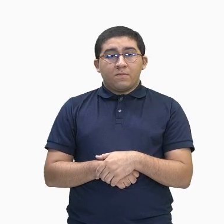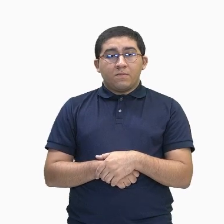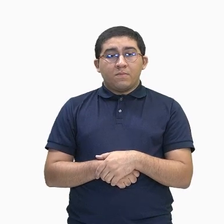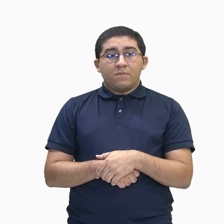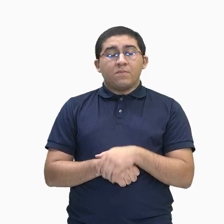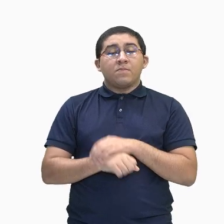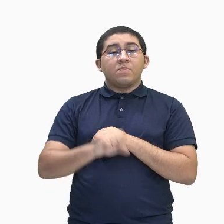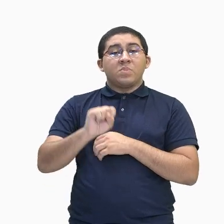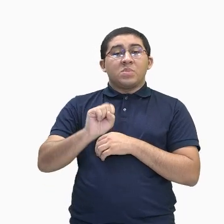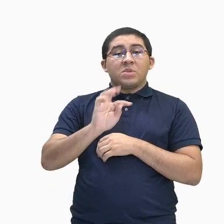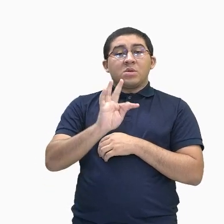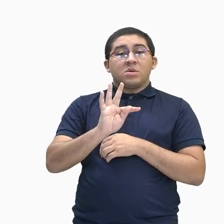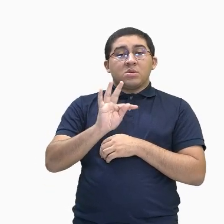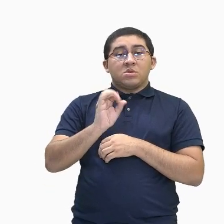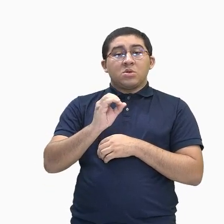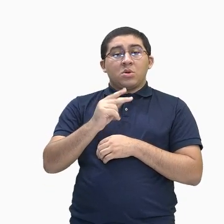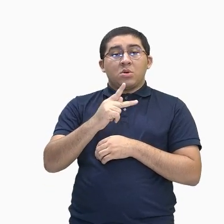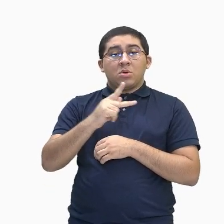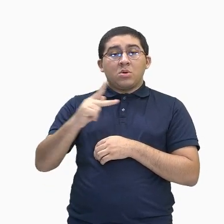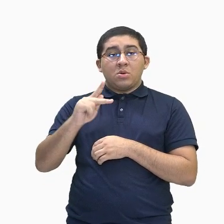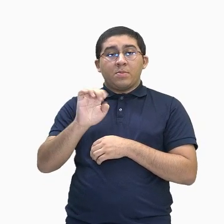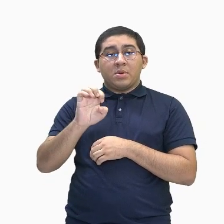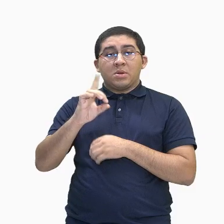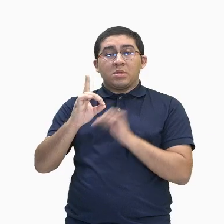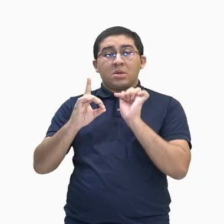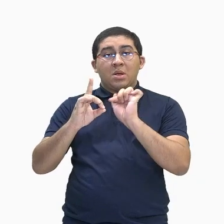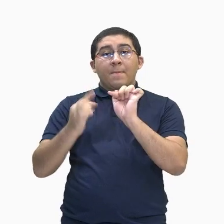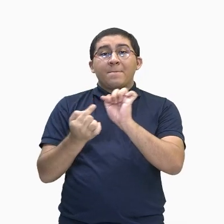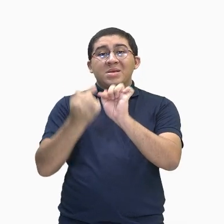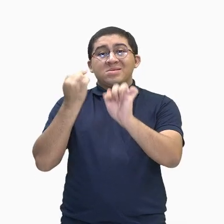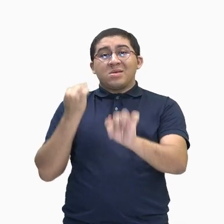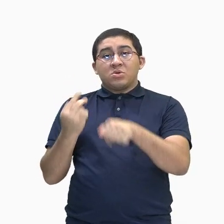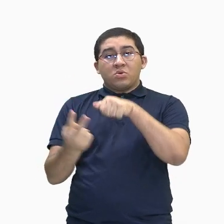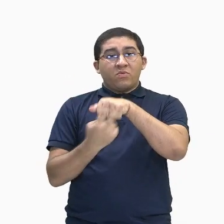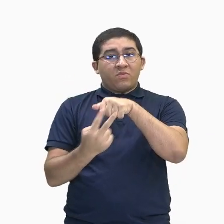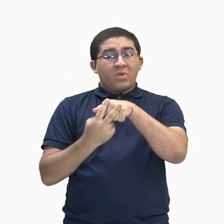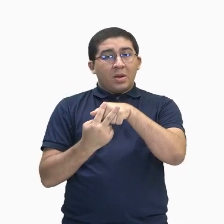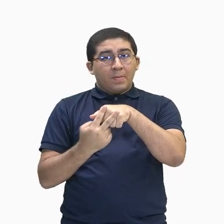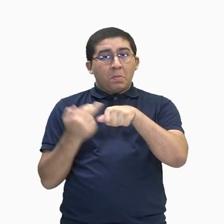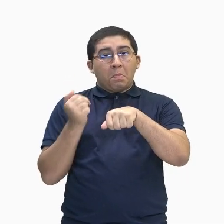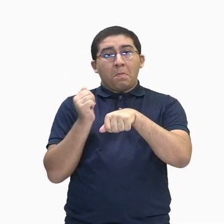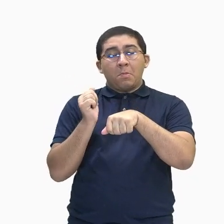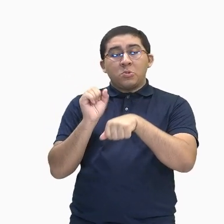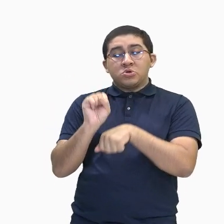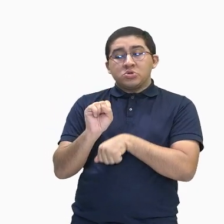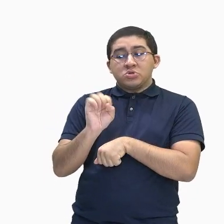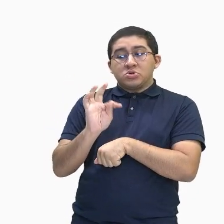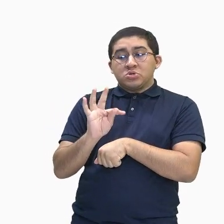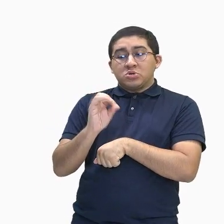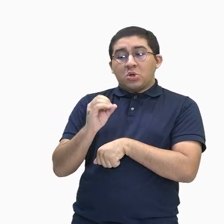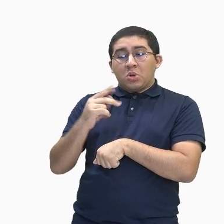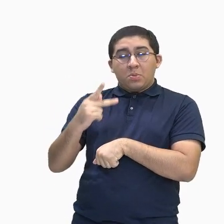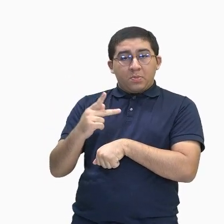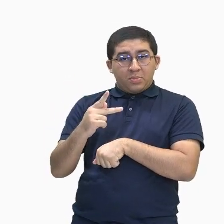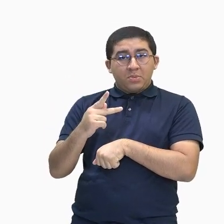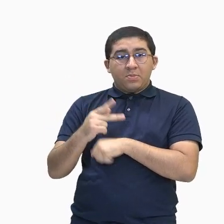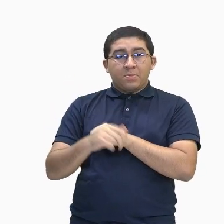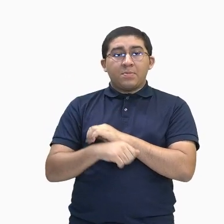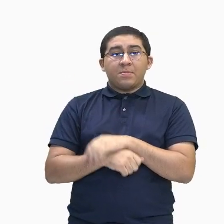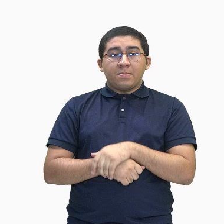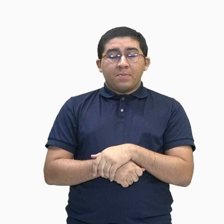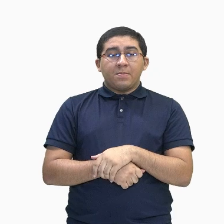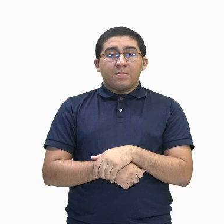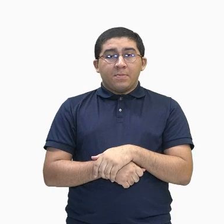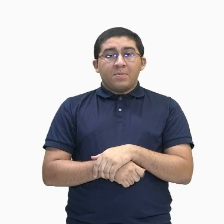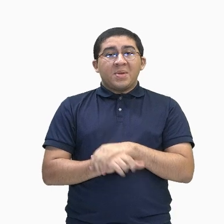stopped. Stopped é o passado do verbo to stop. Esse verbo é conhecido, que no caso é o